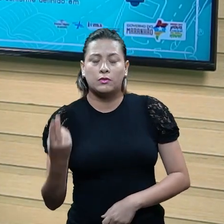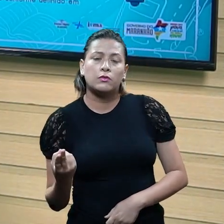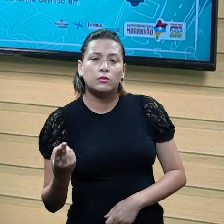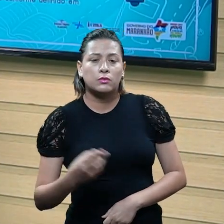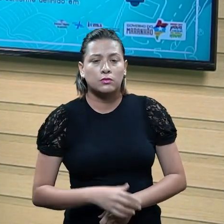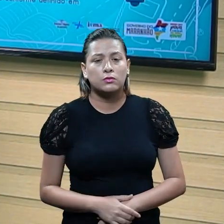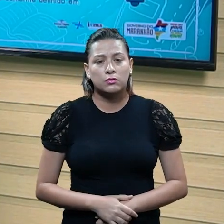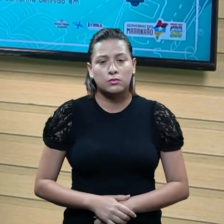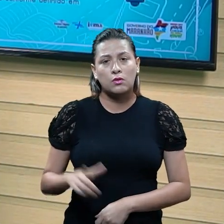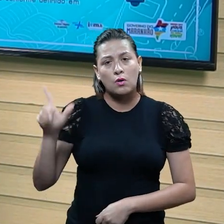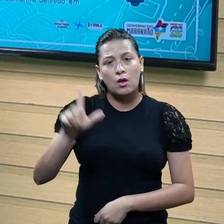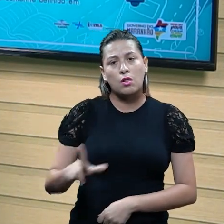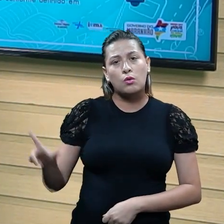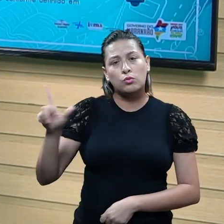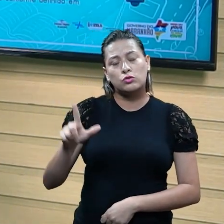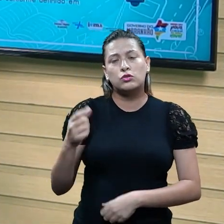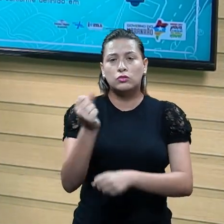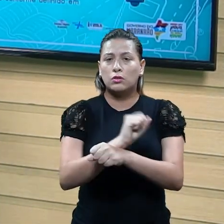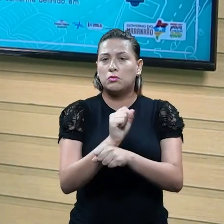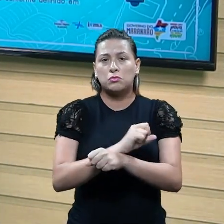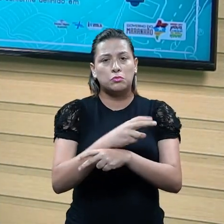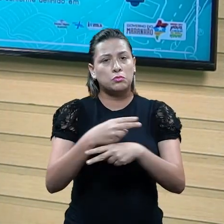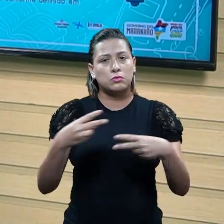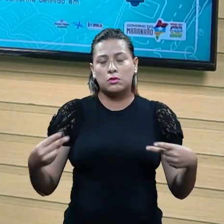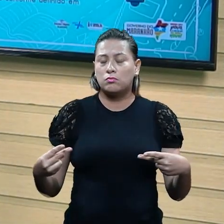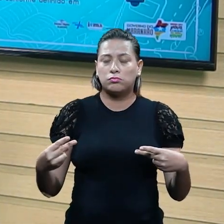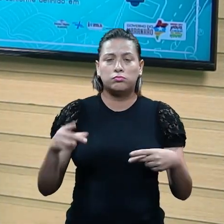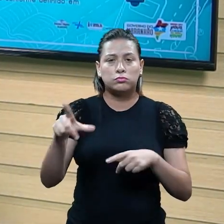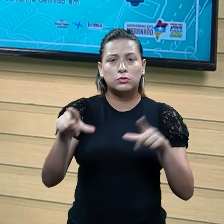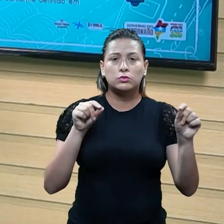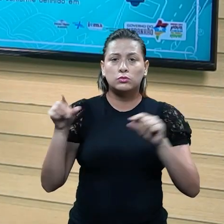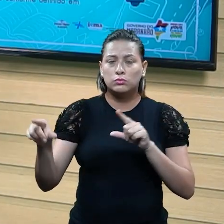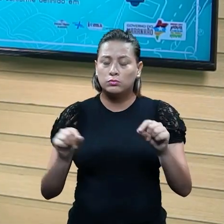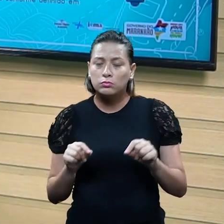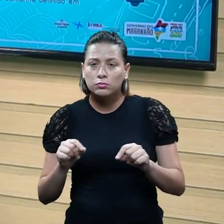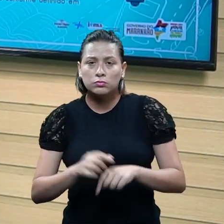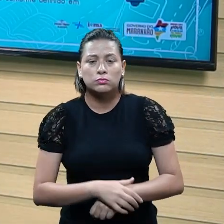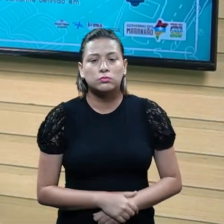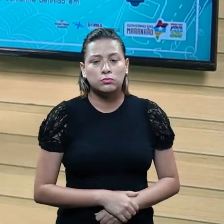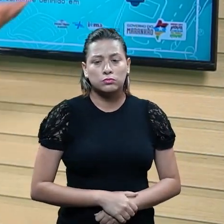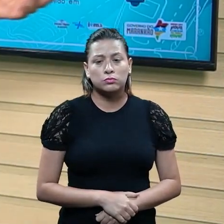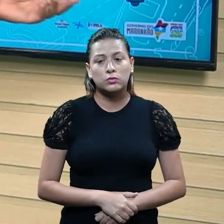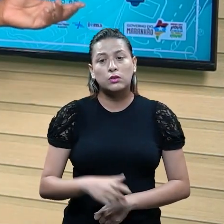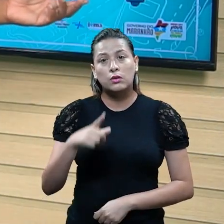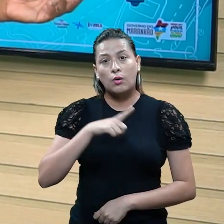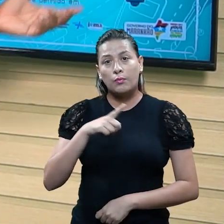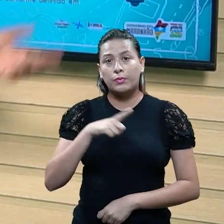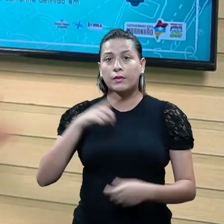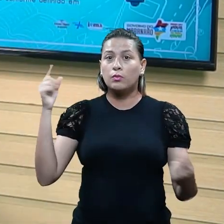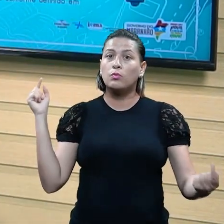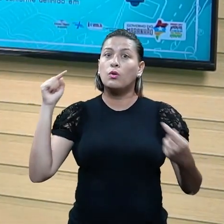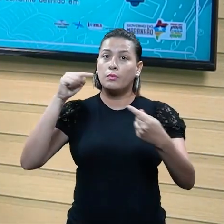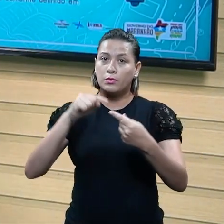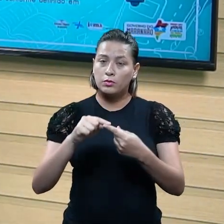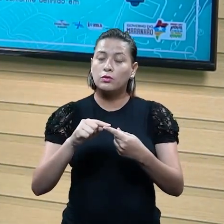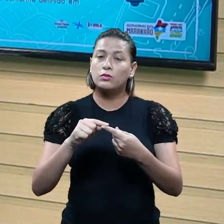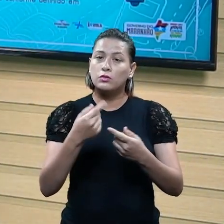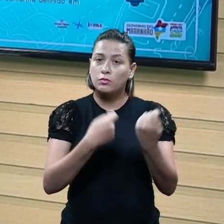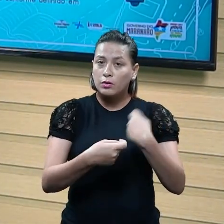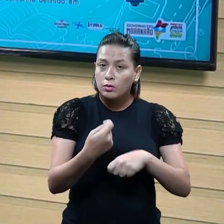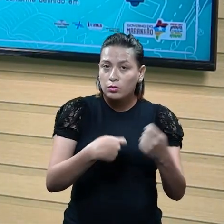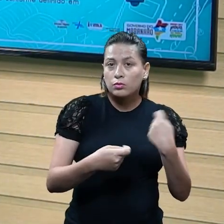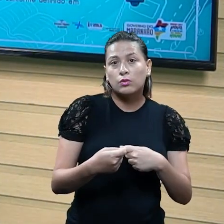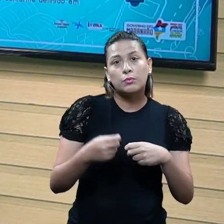a logística dos transportes alternativos. Então essa cooperativa ela tem um fim financeiro, econômico. E é para isso